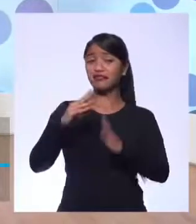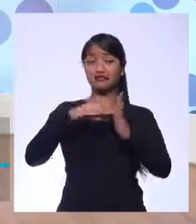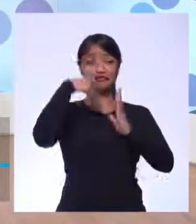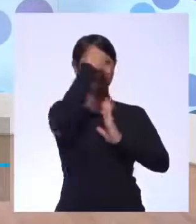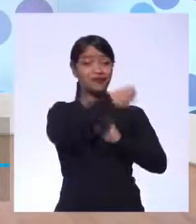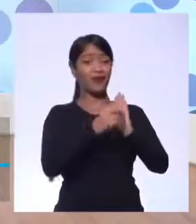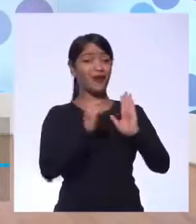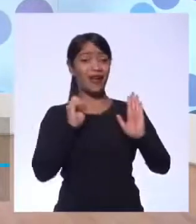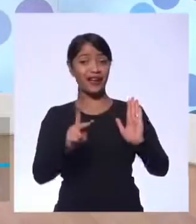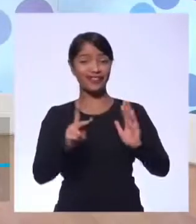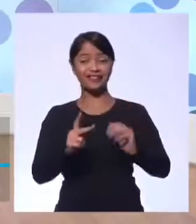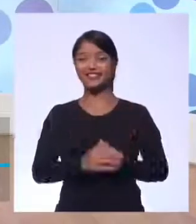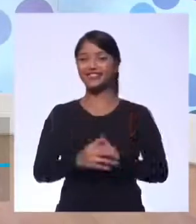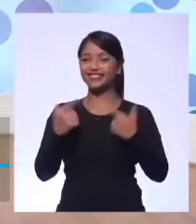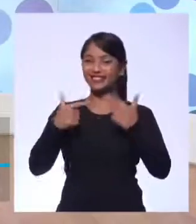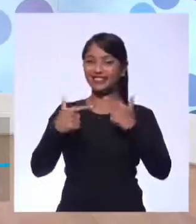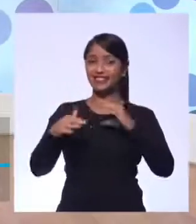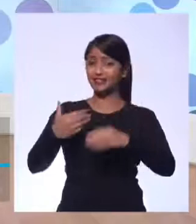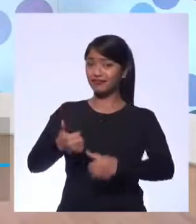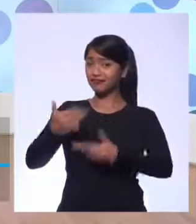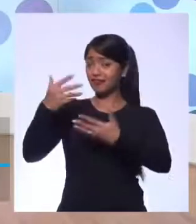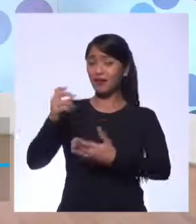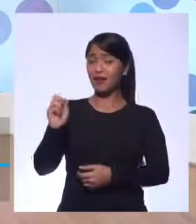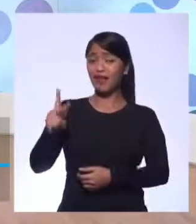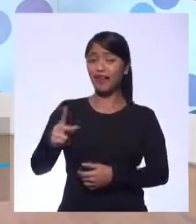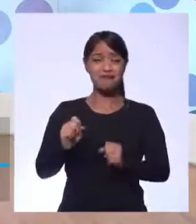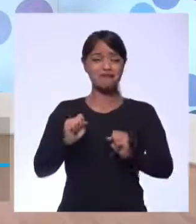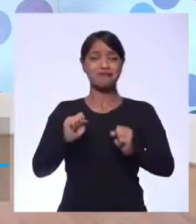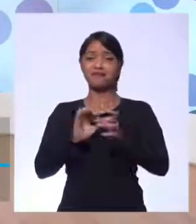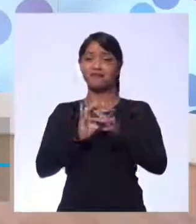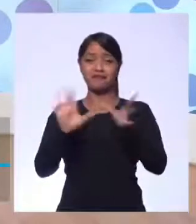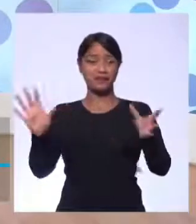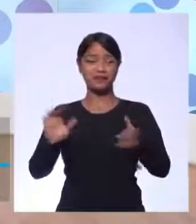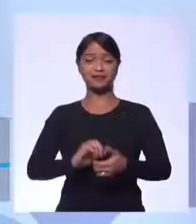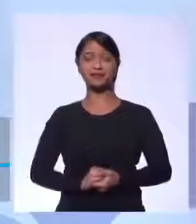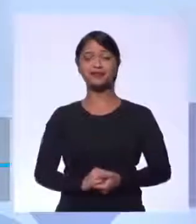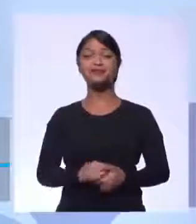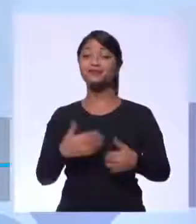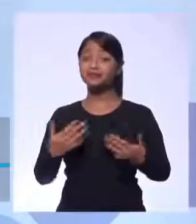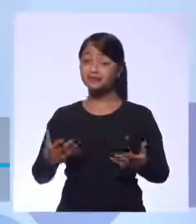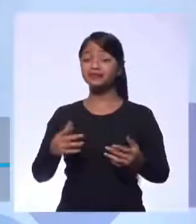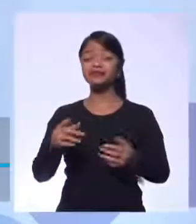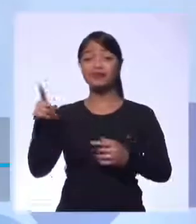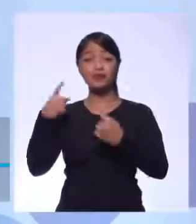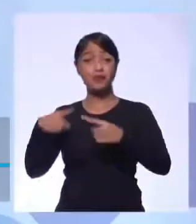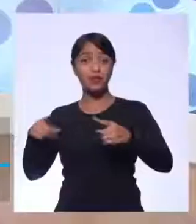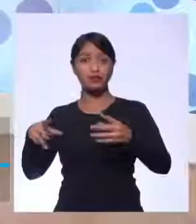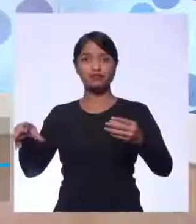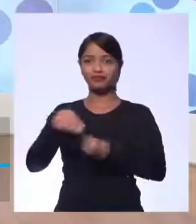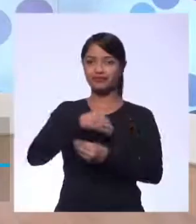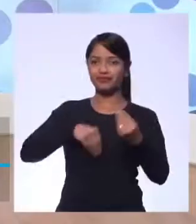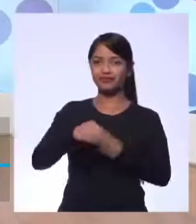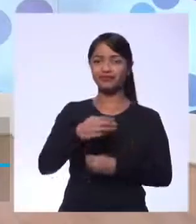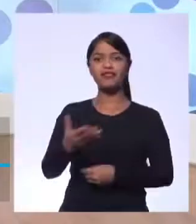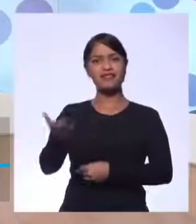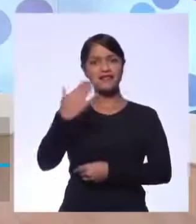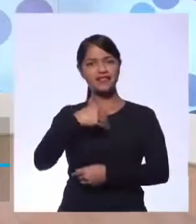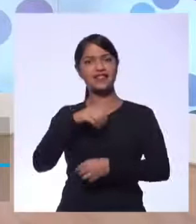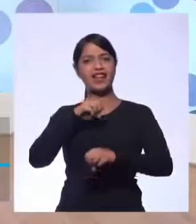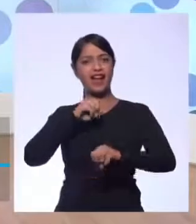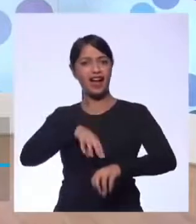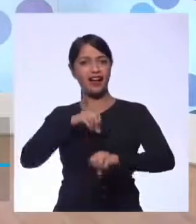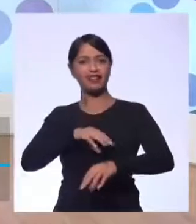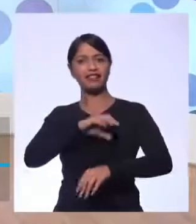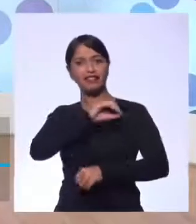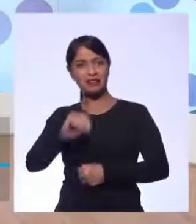ok. Chat ok. Pode ser, né? Bom, intertextualidade. Brota É um texto, na aula do CMSP. Brota nessa